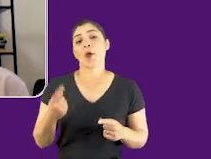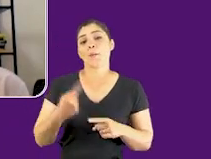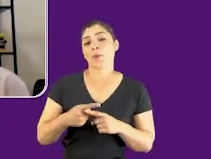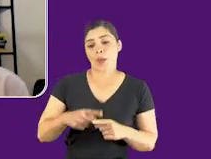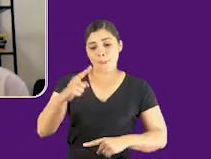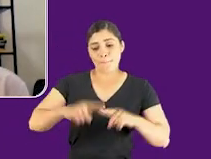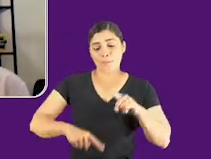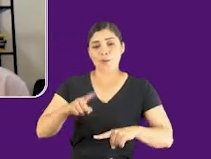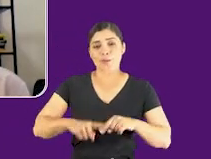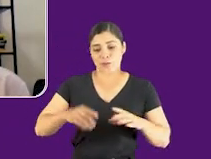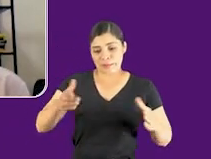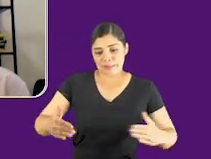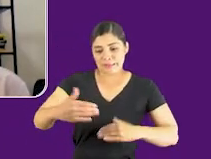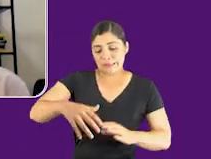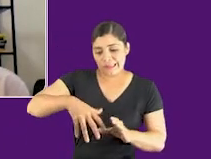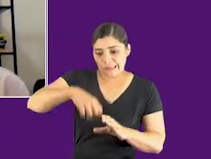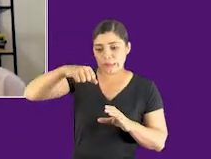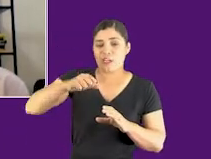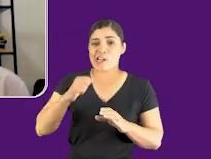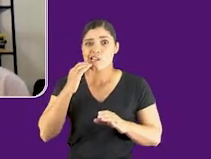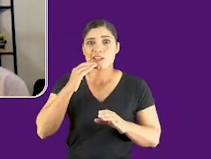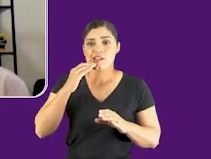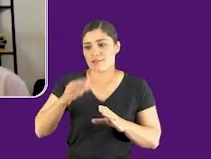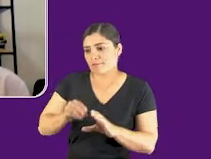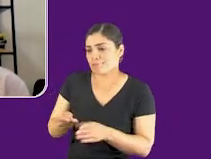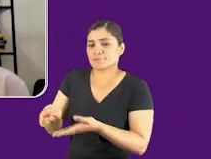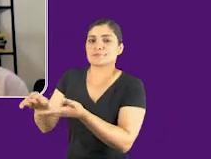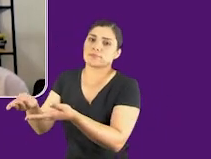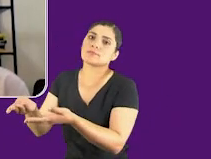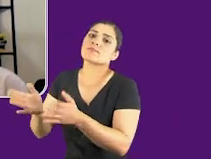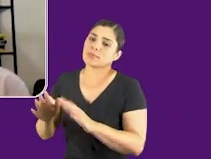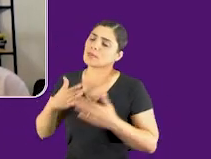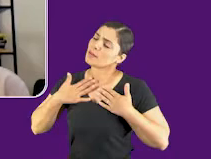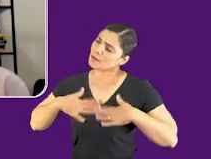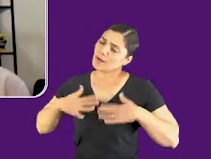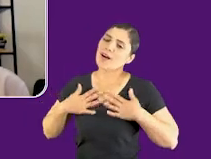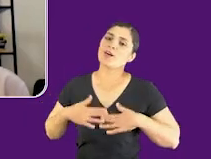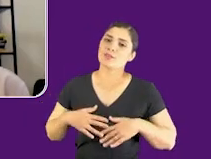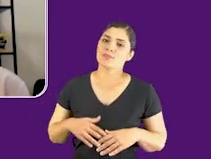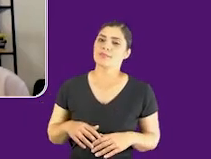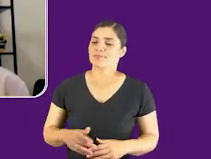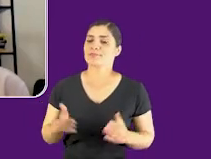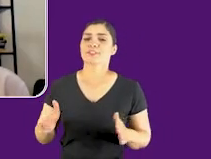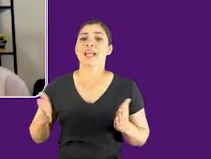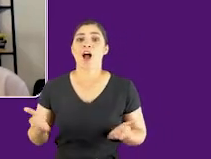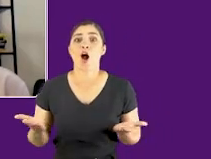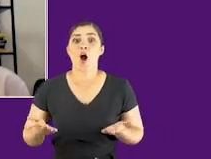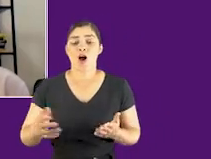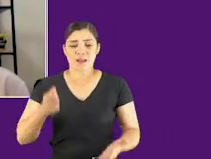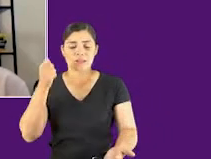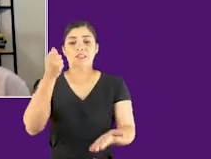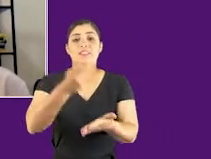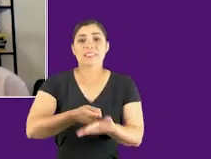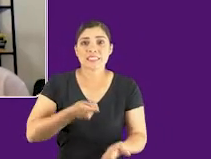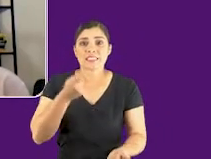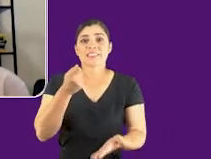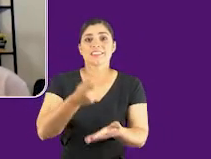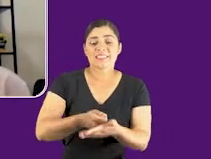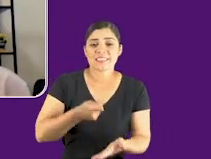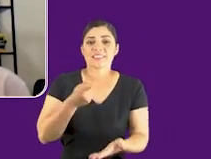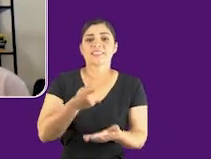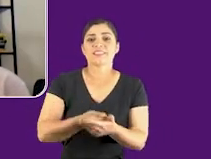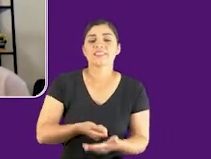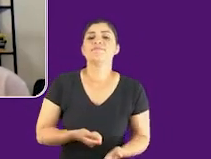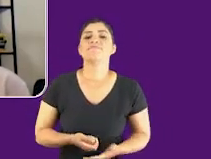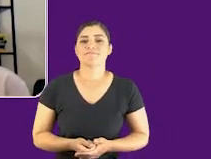mas nós temos que trabalhar nesse é porque hoje em dia ah tá colocando uma pressão gigante nem vocês né